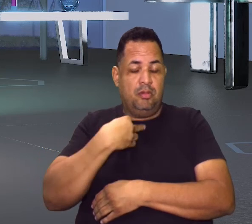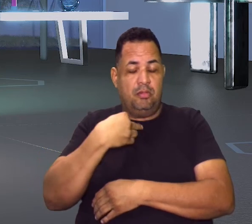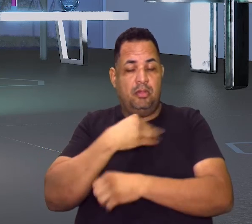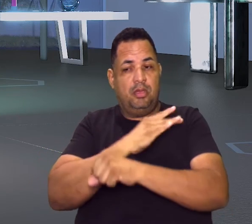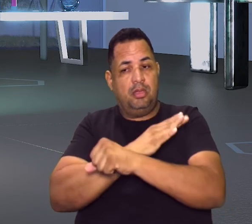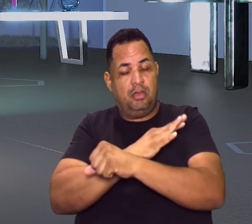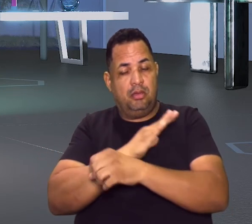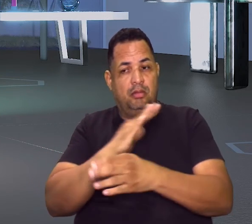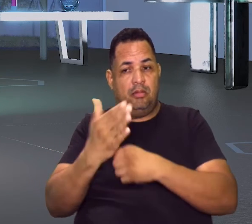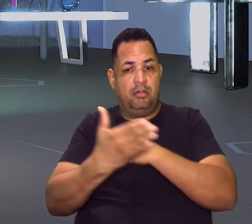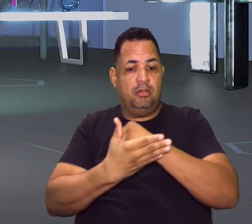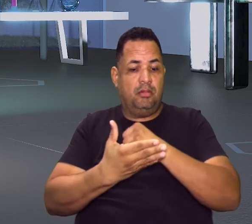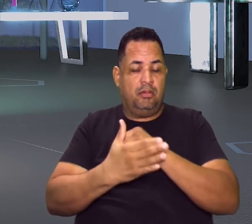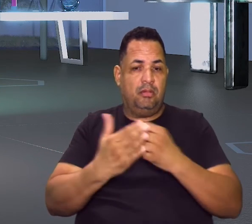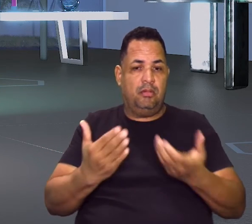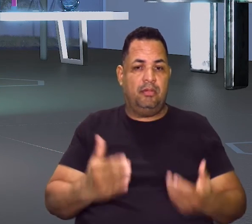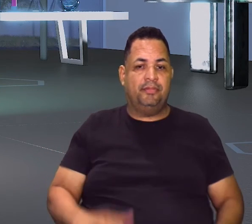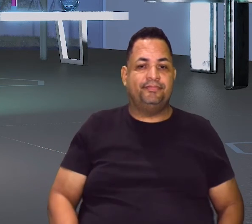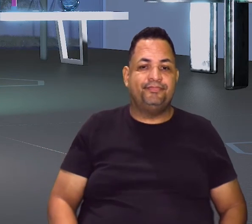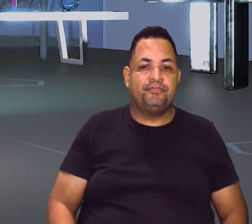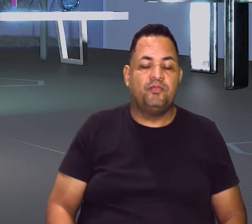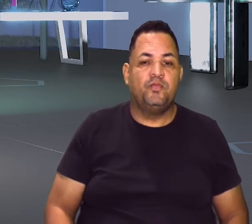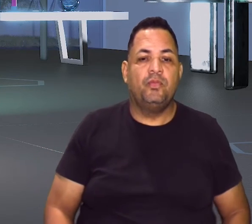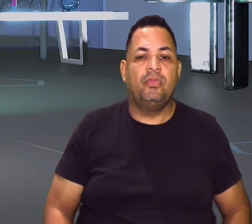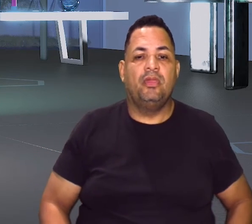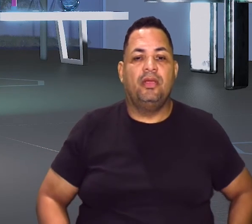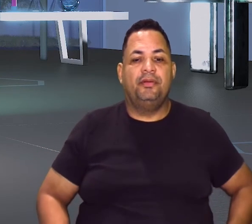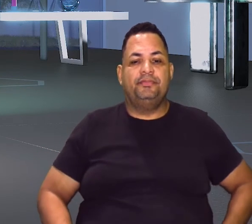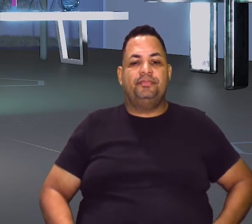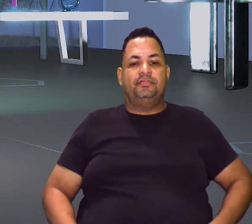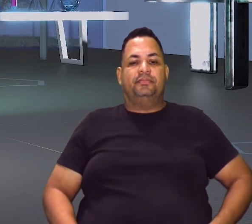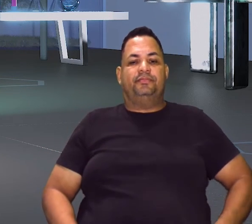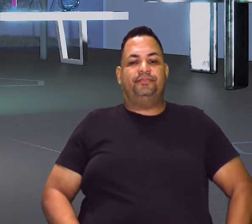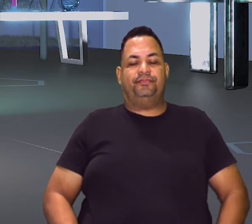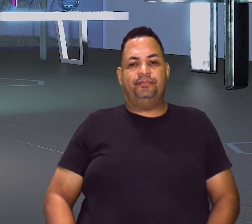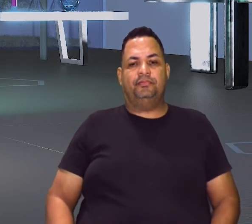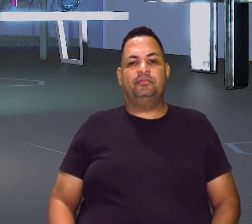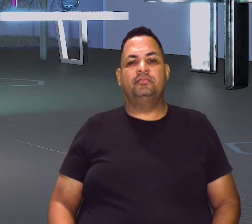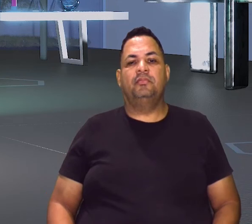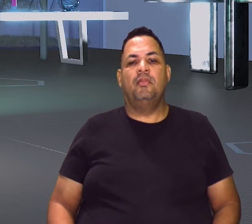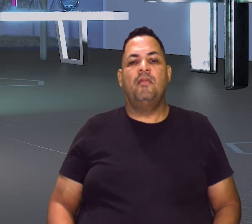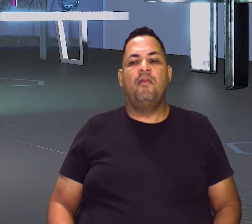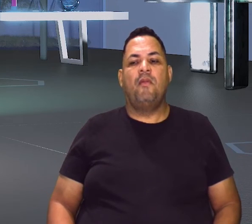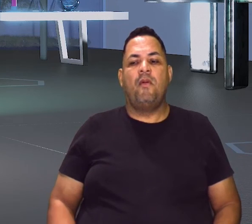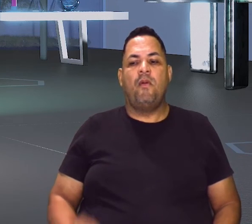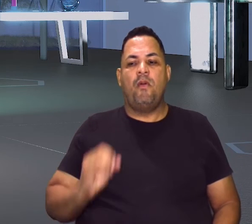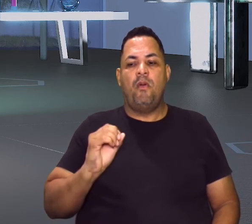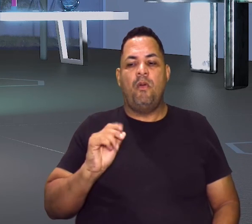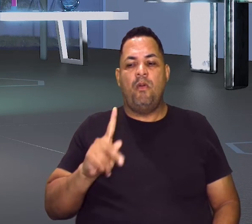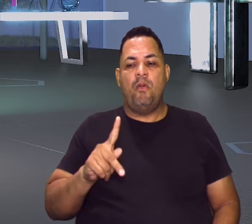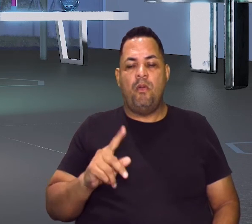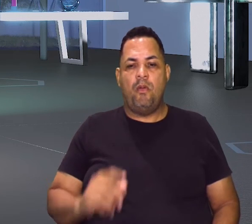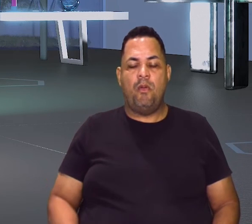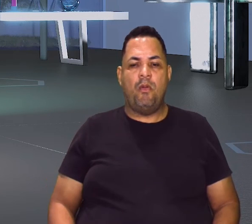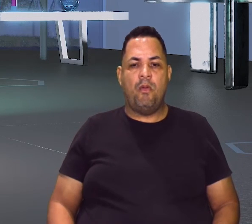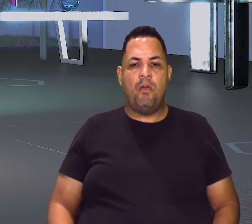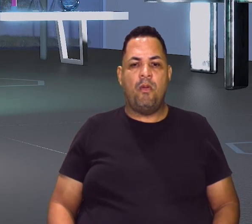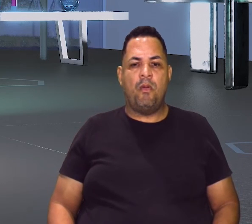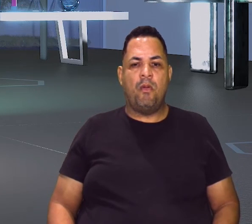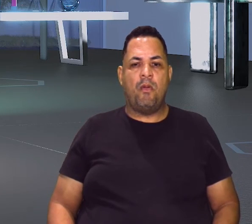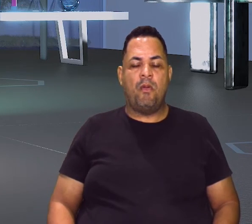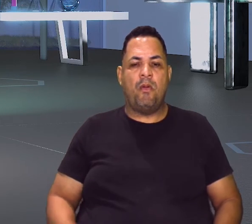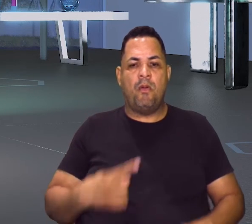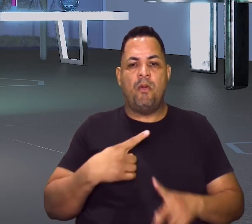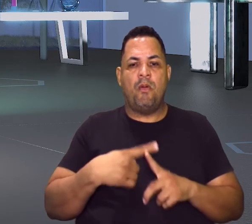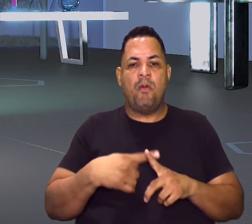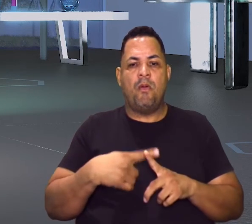não pode ser básica. A água de beber, por que a água tem valor de pH menor? Ok? Geralmente menor que 7.